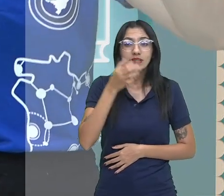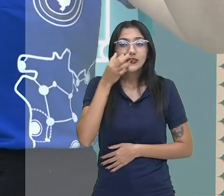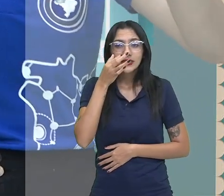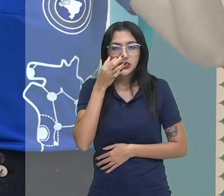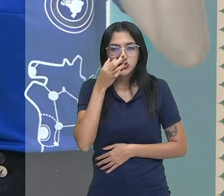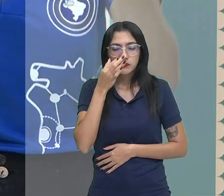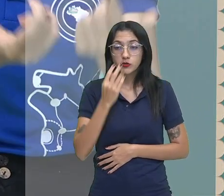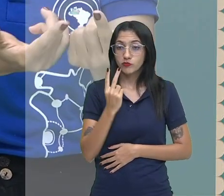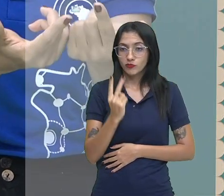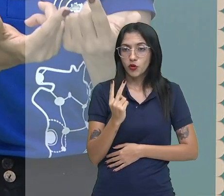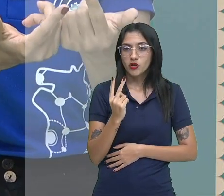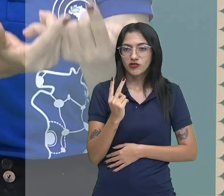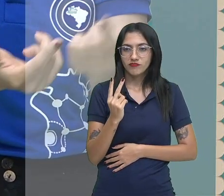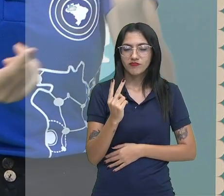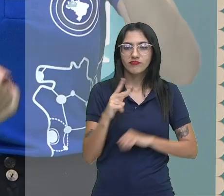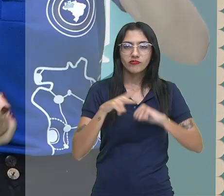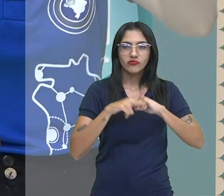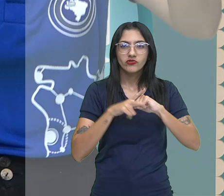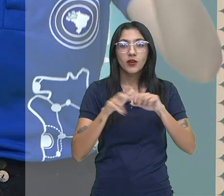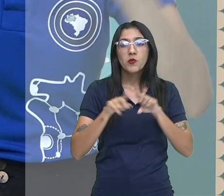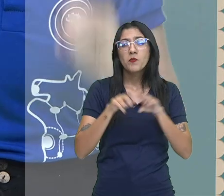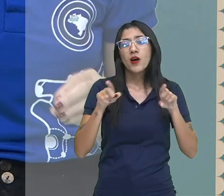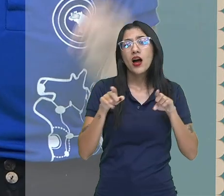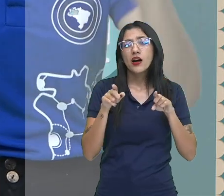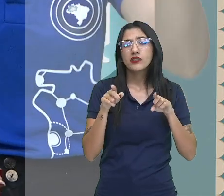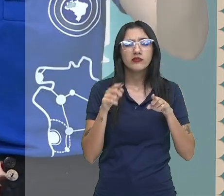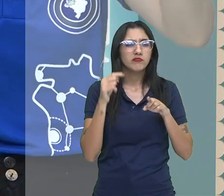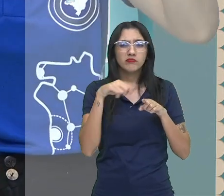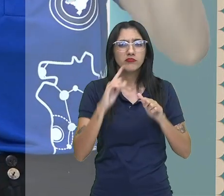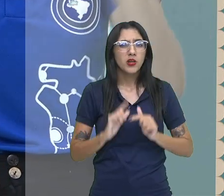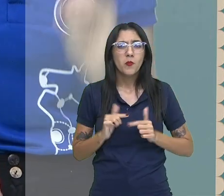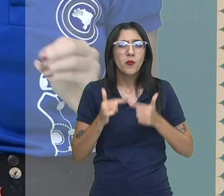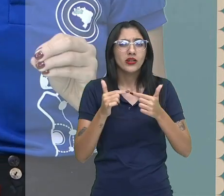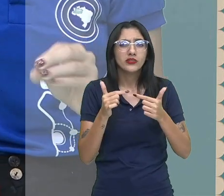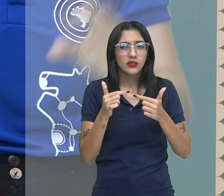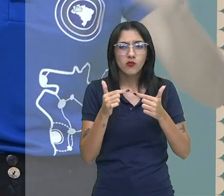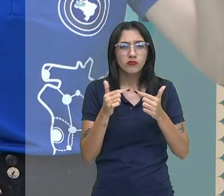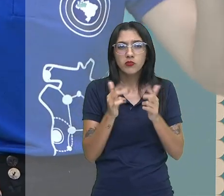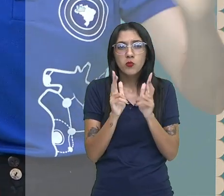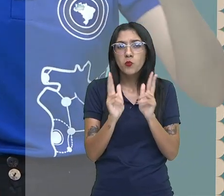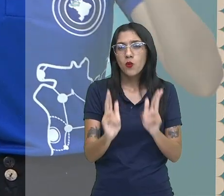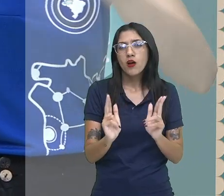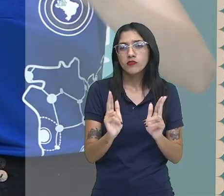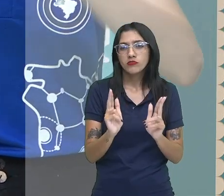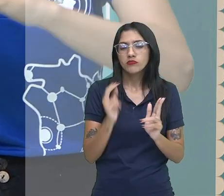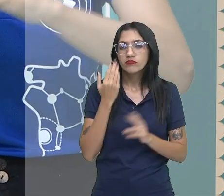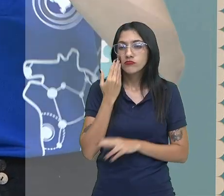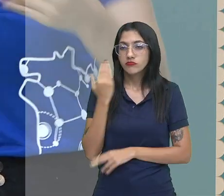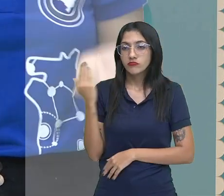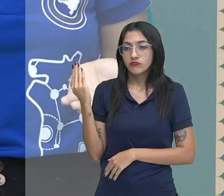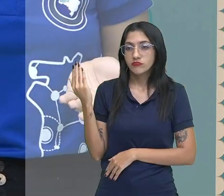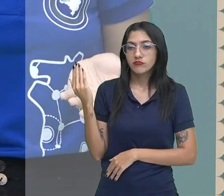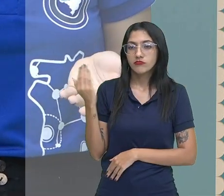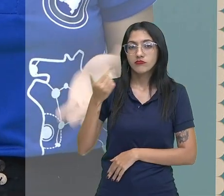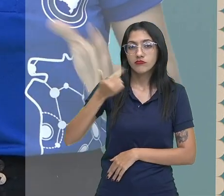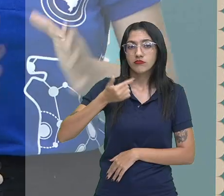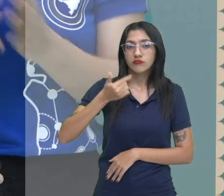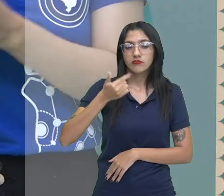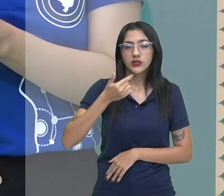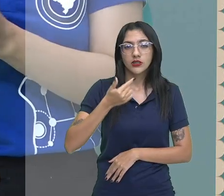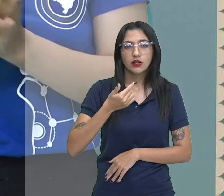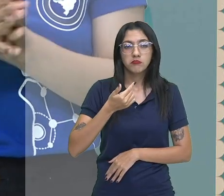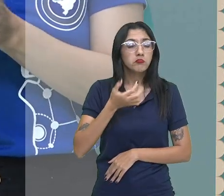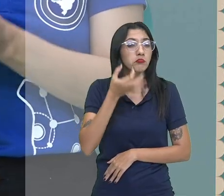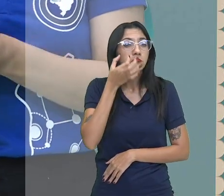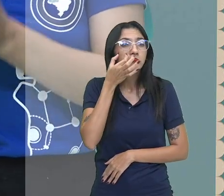verbos. Só que eles significam a mesma situação da frase seguinte. Assistirei ao jogo. Por